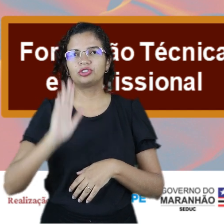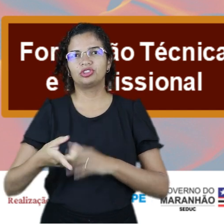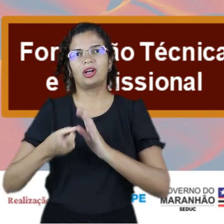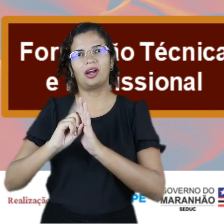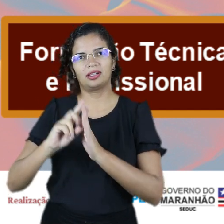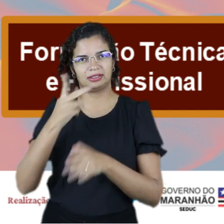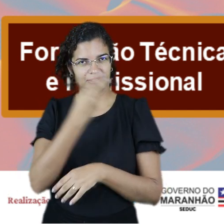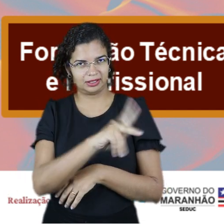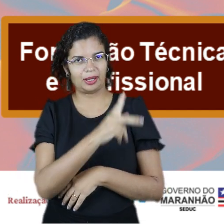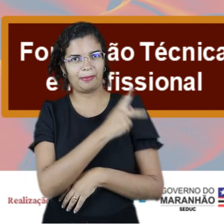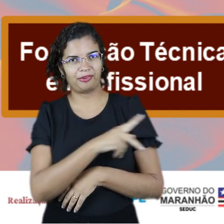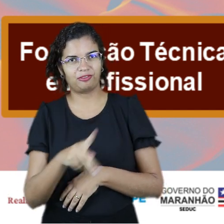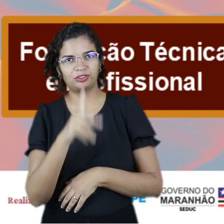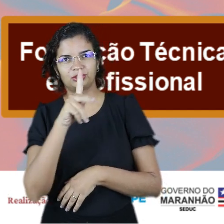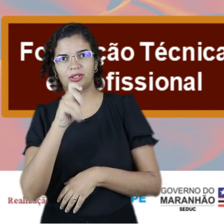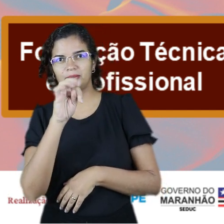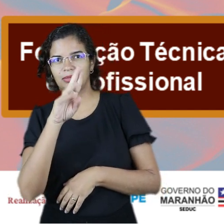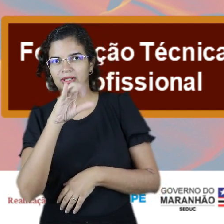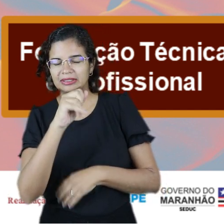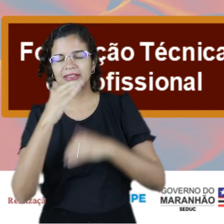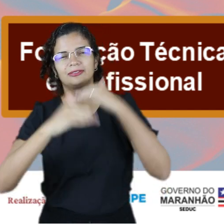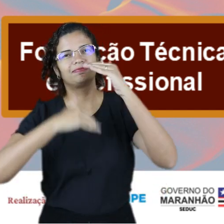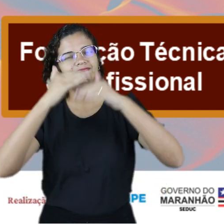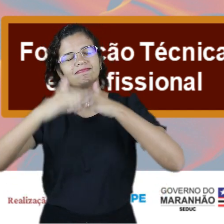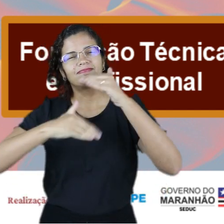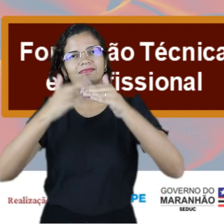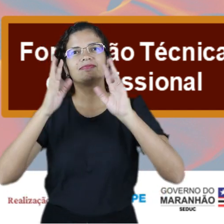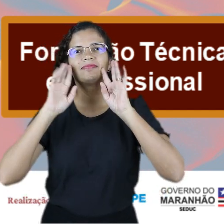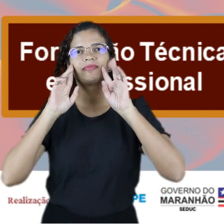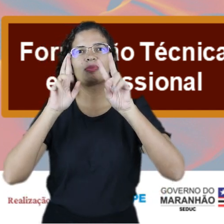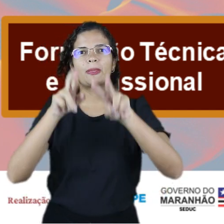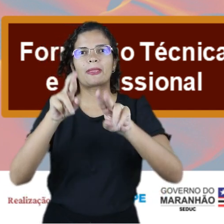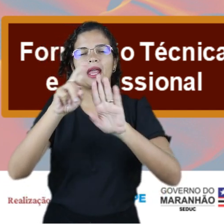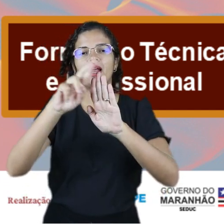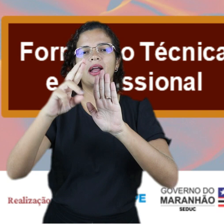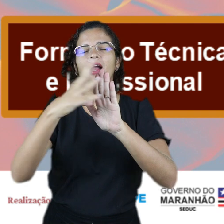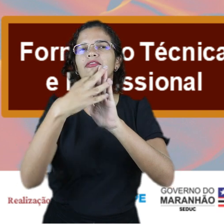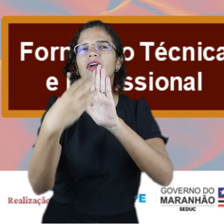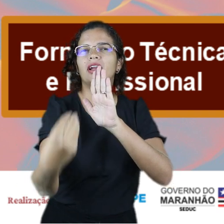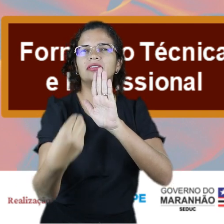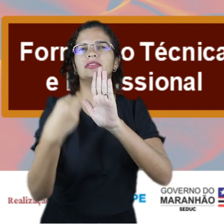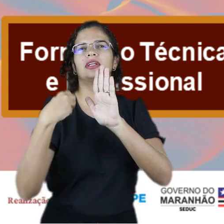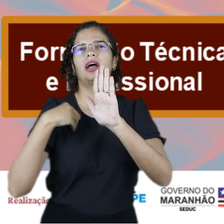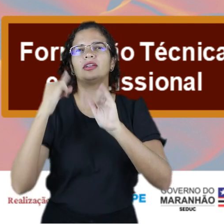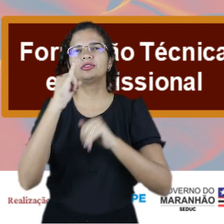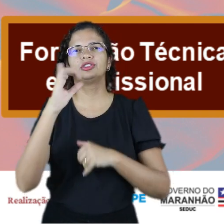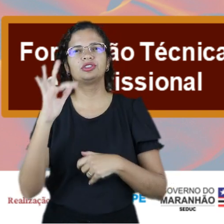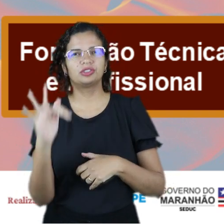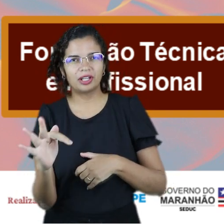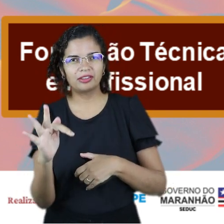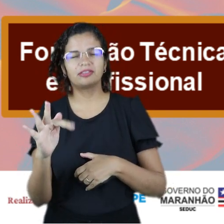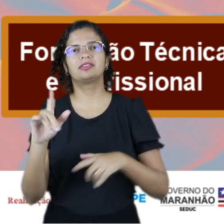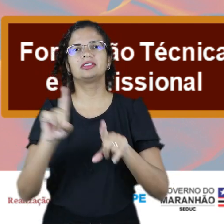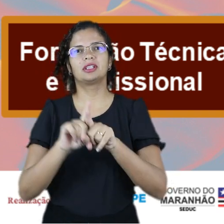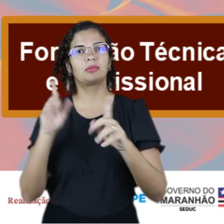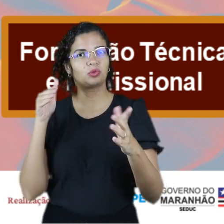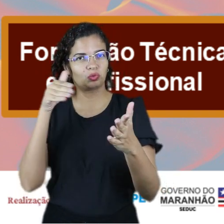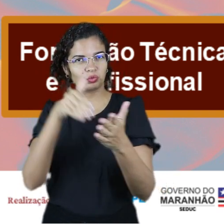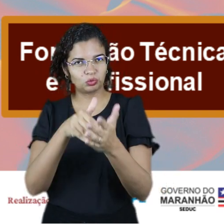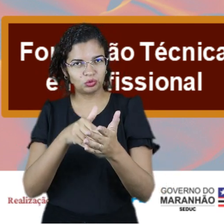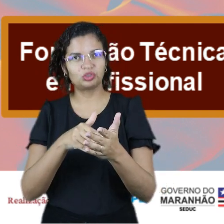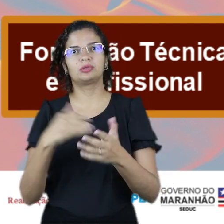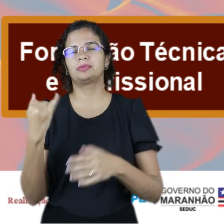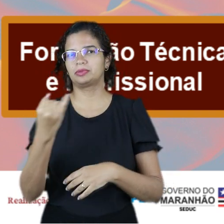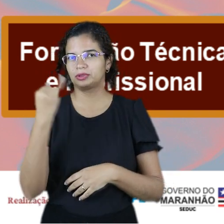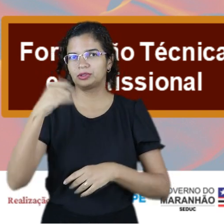número 1 de 2021, que rege as diretrizes curriculares para a educação profissional e tecnológica no